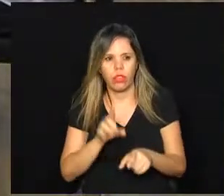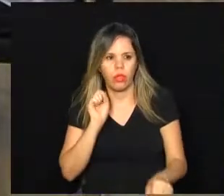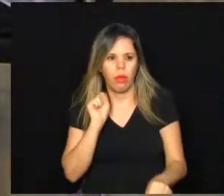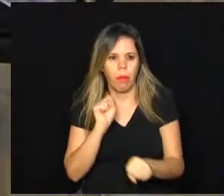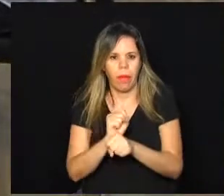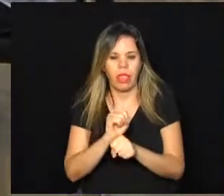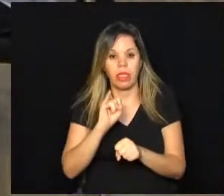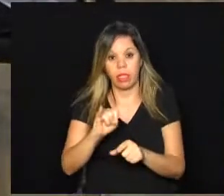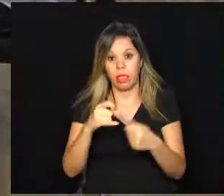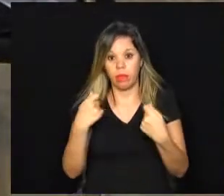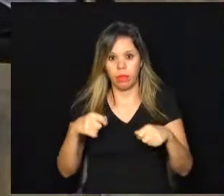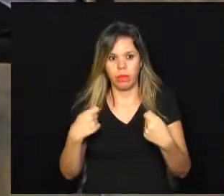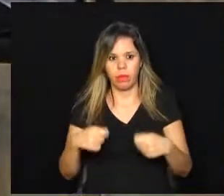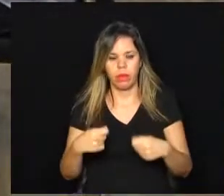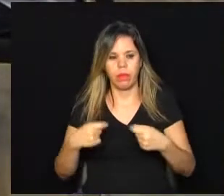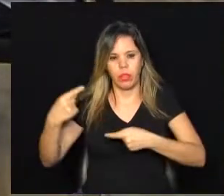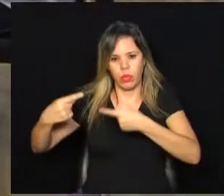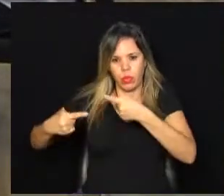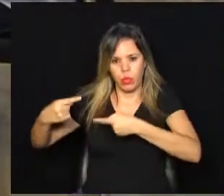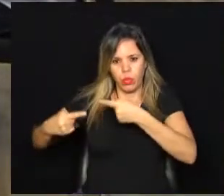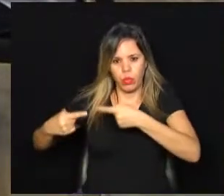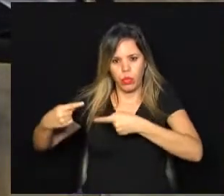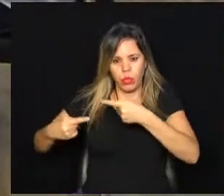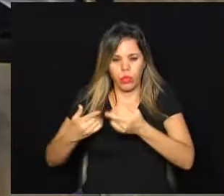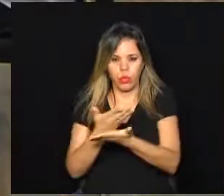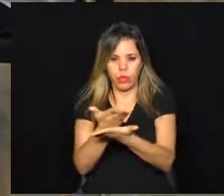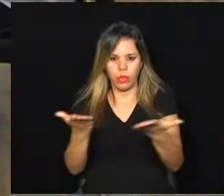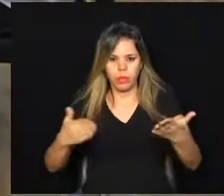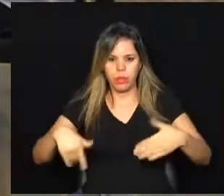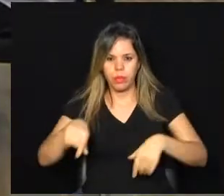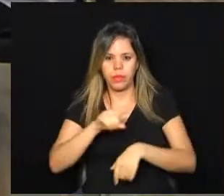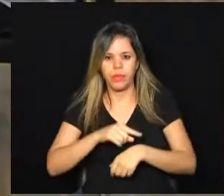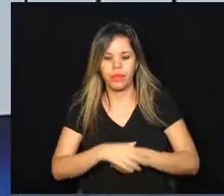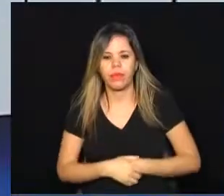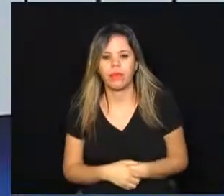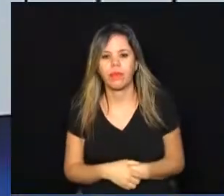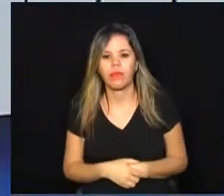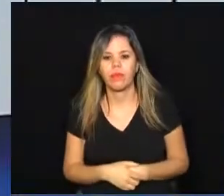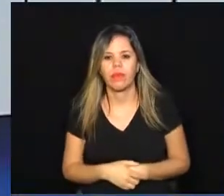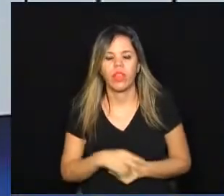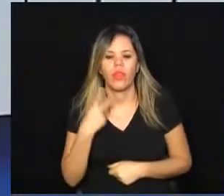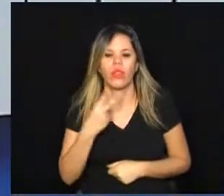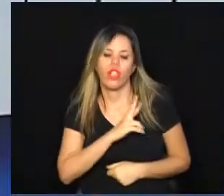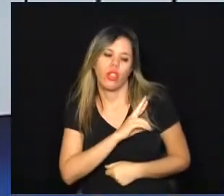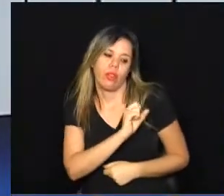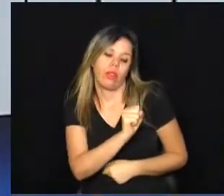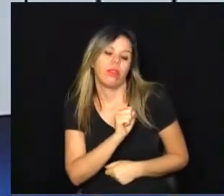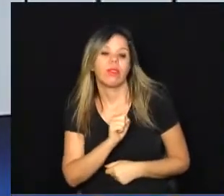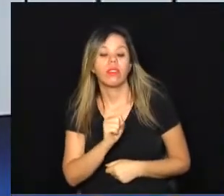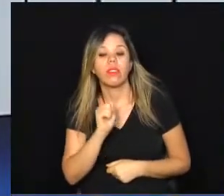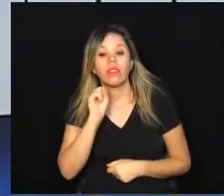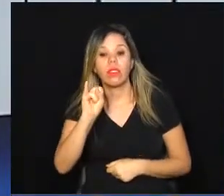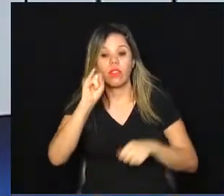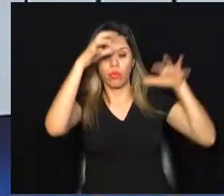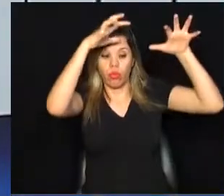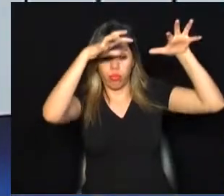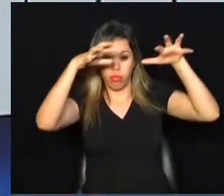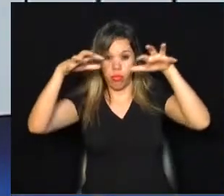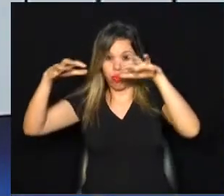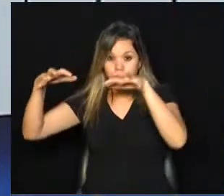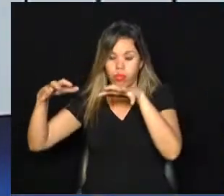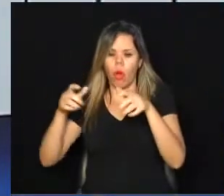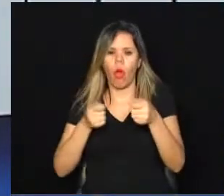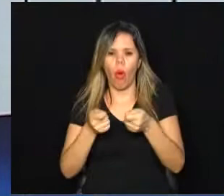quando necessário e o debate fica a cargo de vocês. Rossini, se as chuvas asseguram as